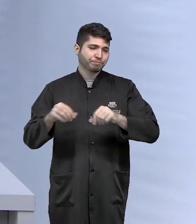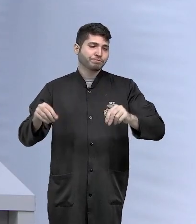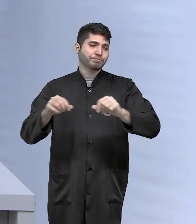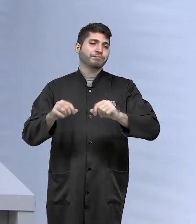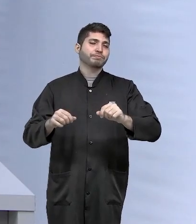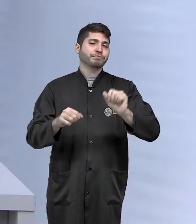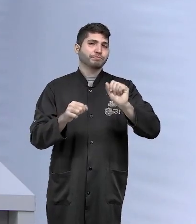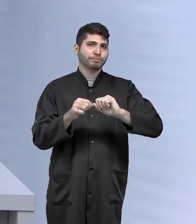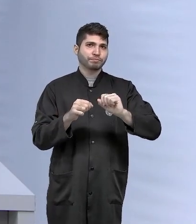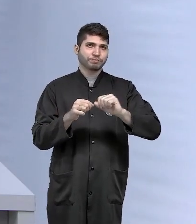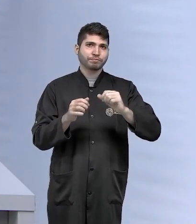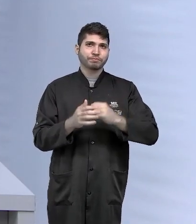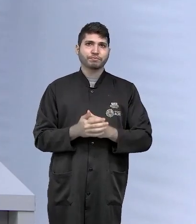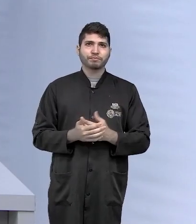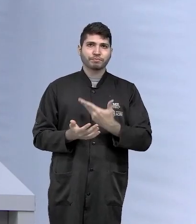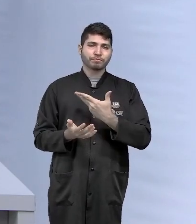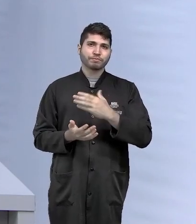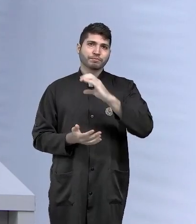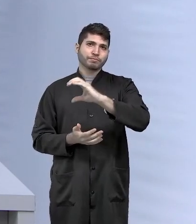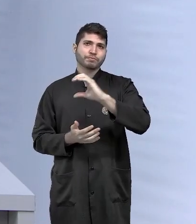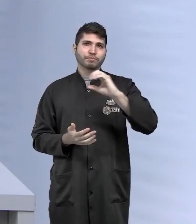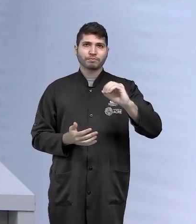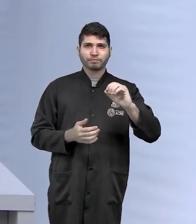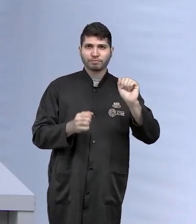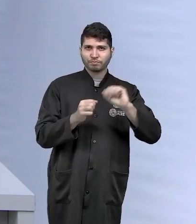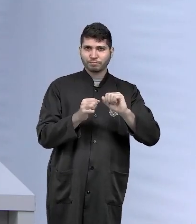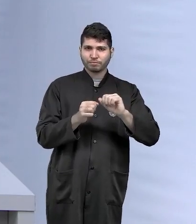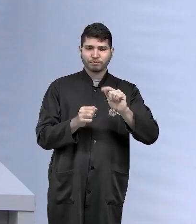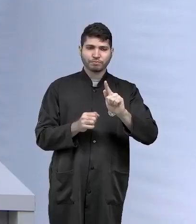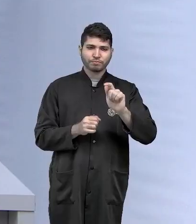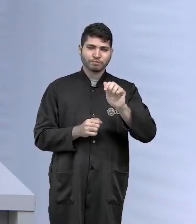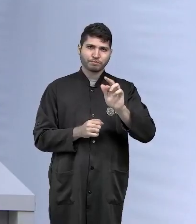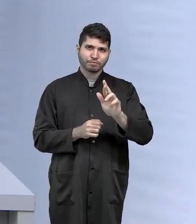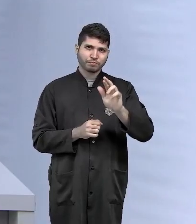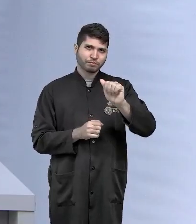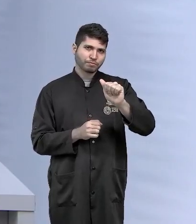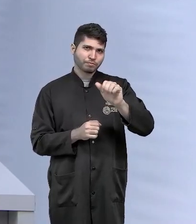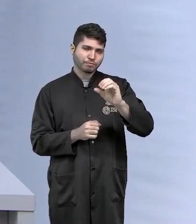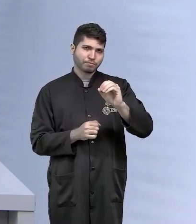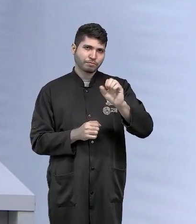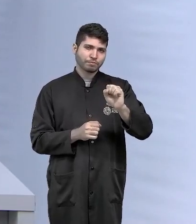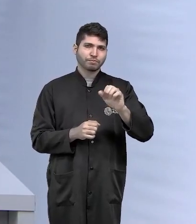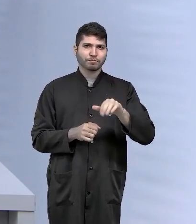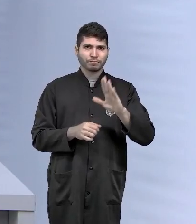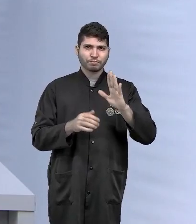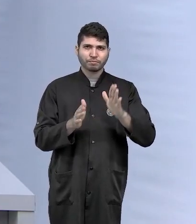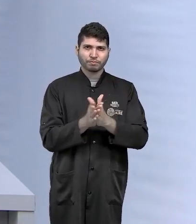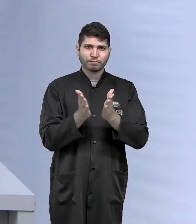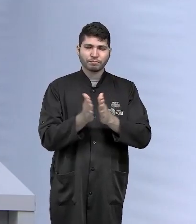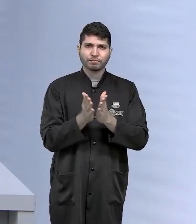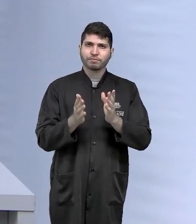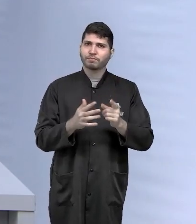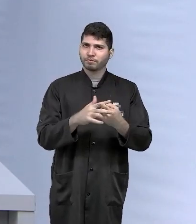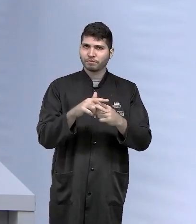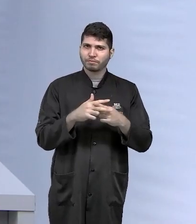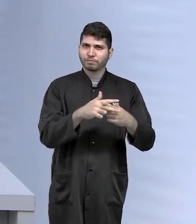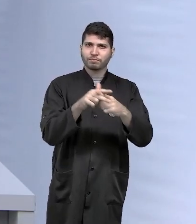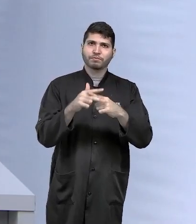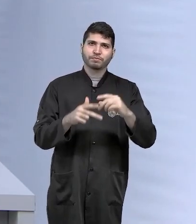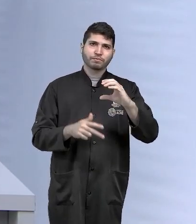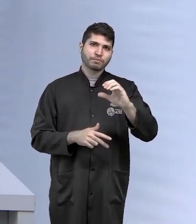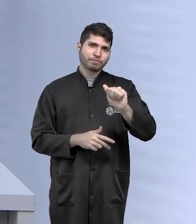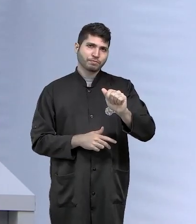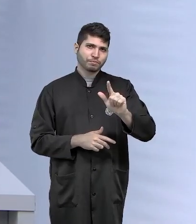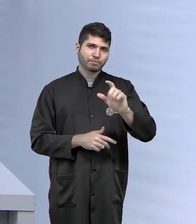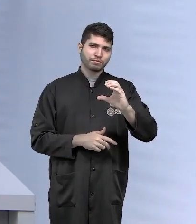hoje, a região centro-oeste, que é a que mais produz grãos no país, é a que tem o solo mais pobre, mas é corrigido com calcário e é a produção que mais produz